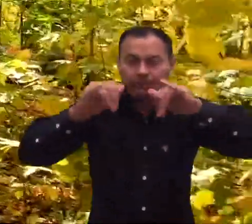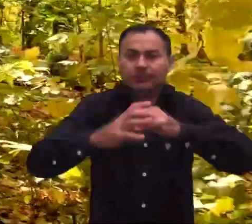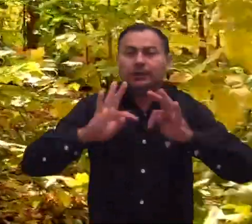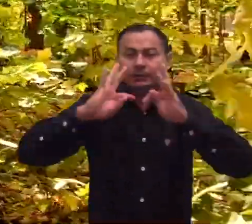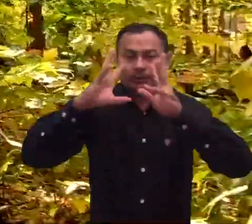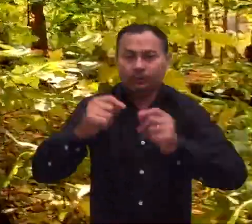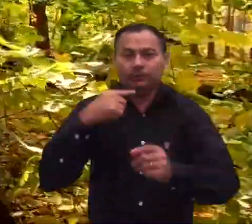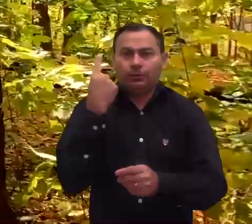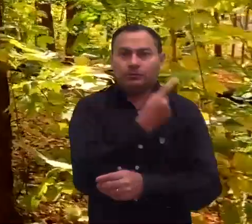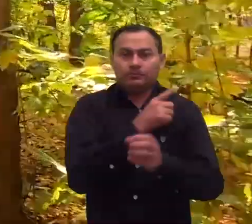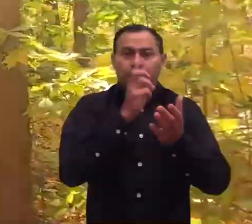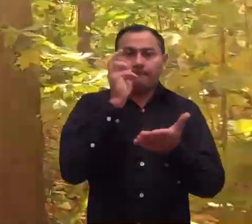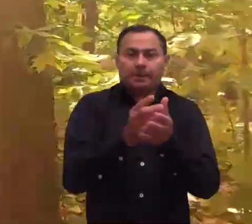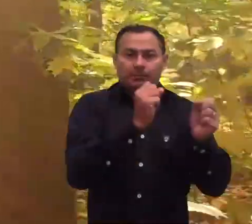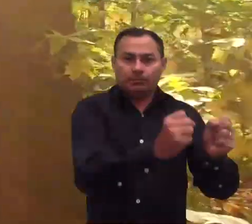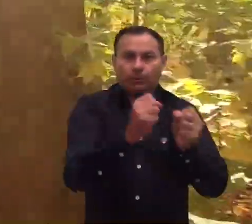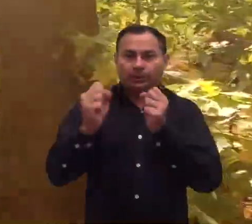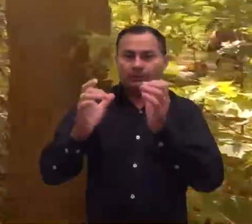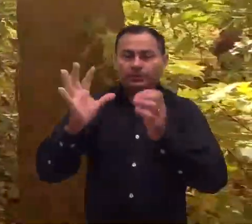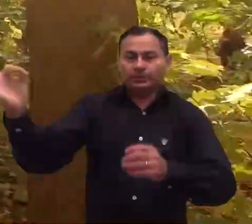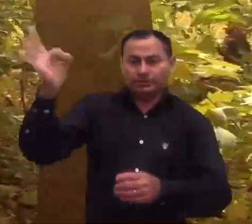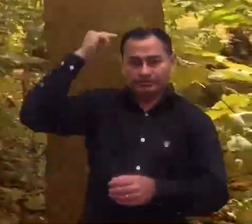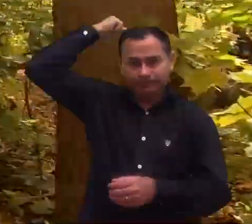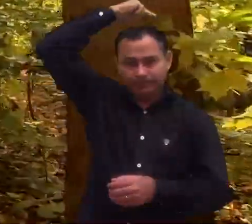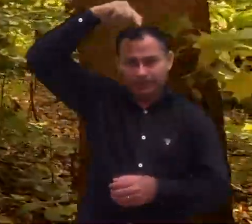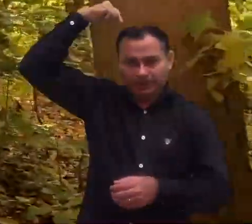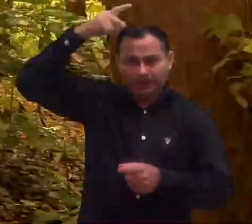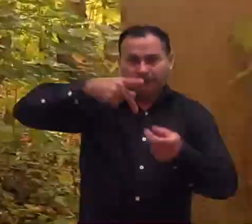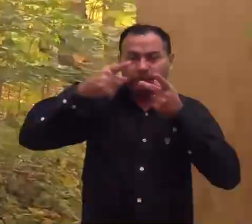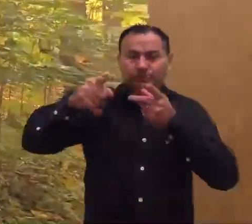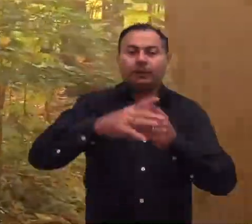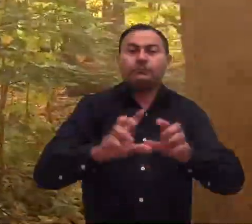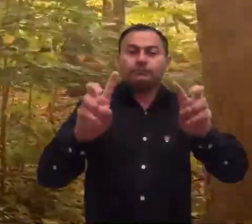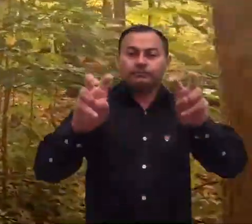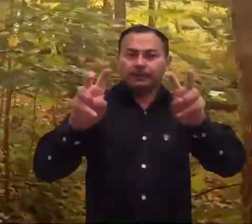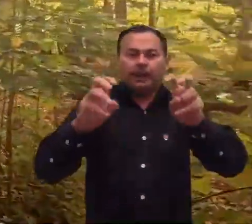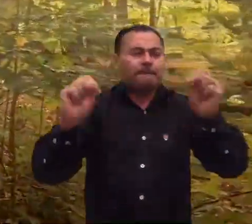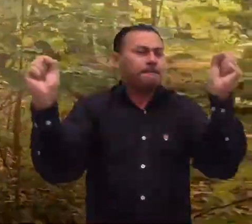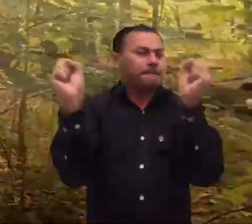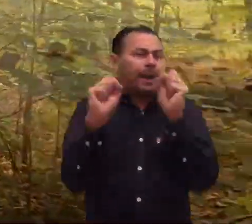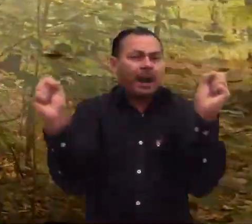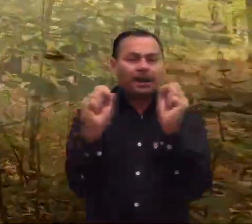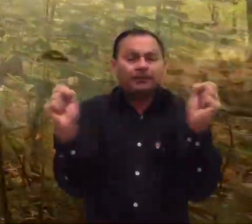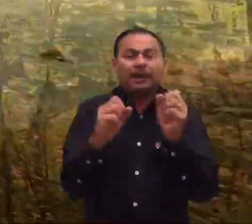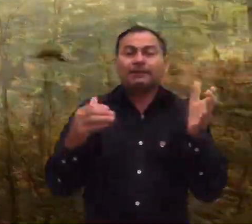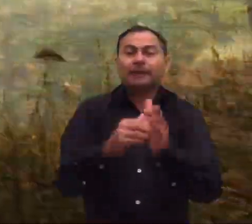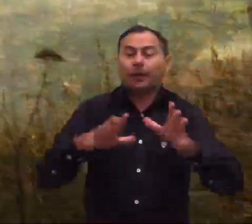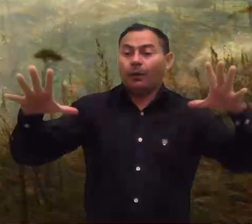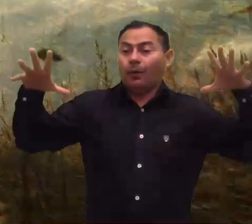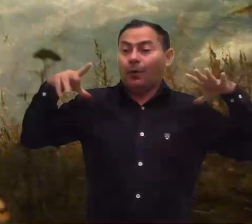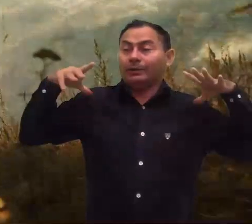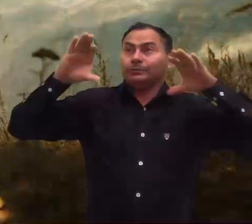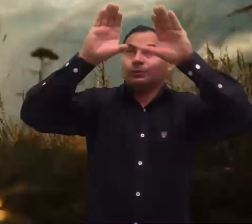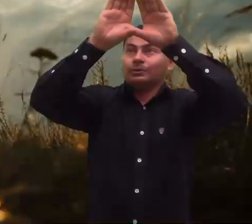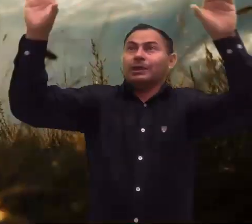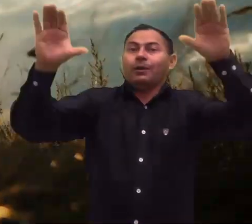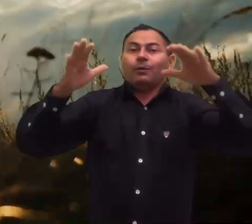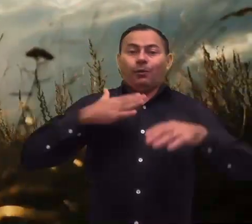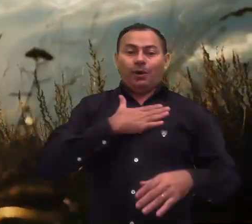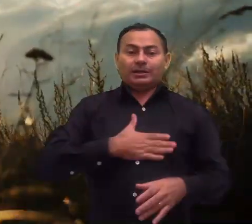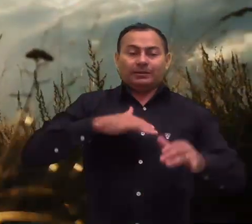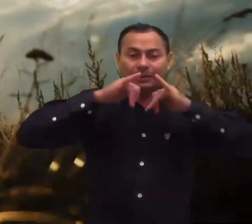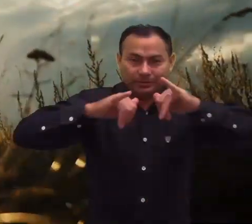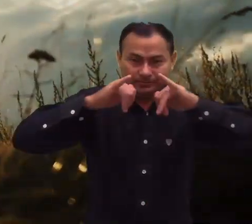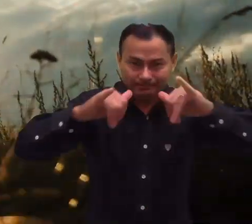amplamente anunciadas para todos nós no mesmo poder do Espírito Santo que falou com eles. Este é um assunto tão maravilhoso que até os anjos nos